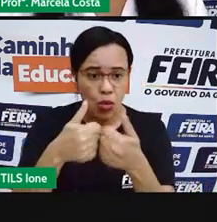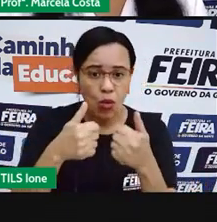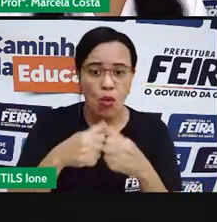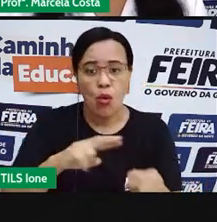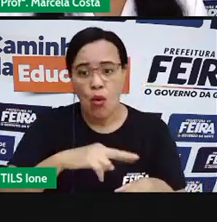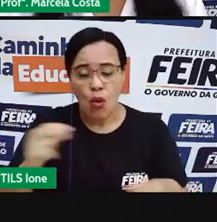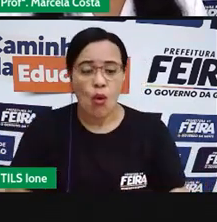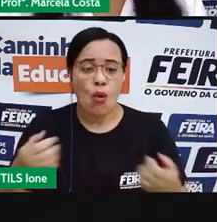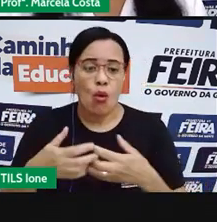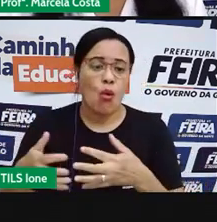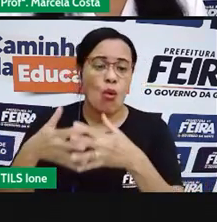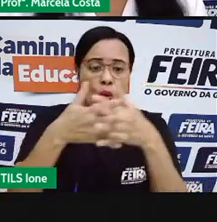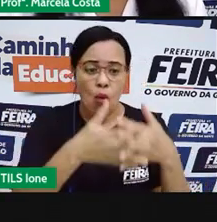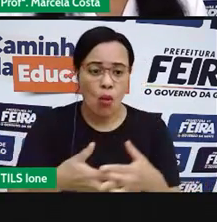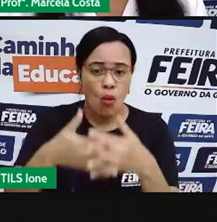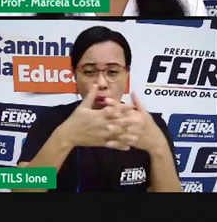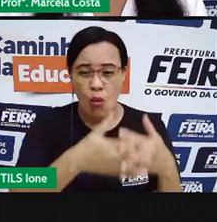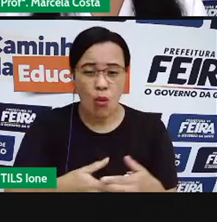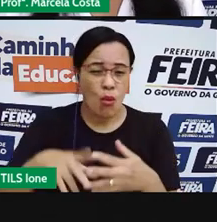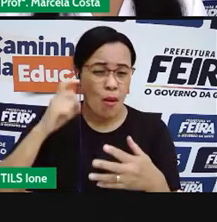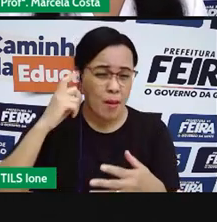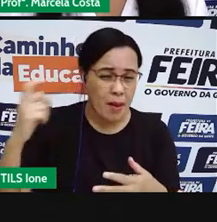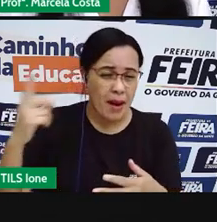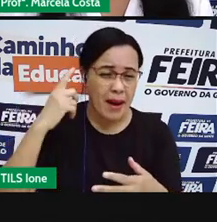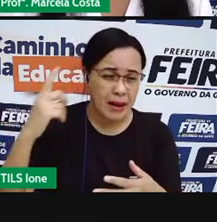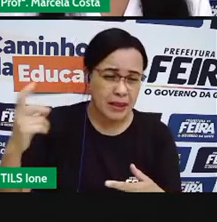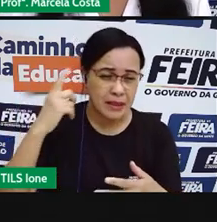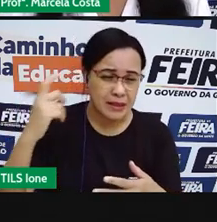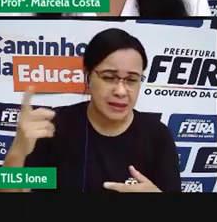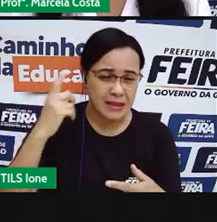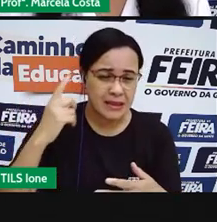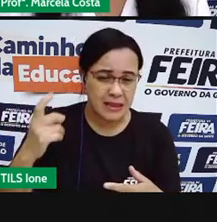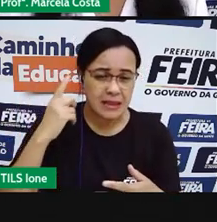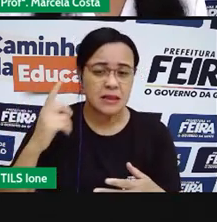do carro, principalmente